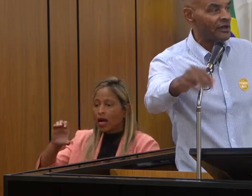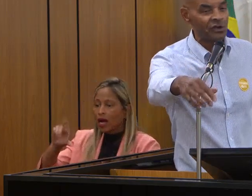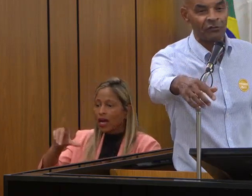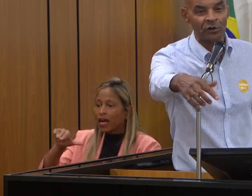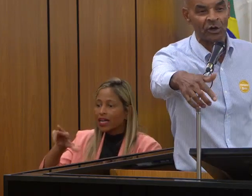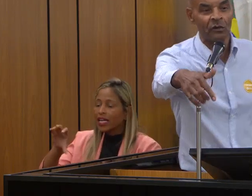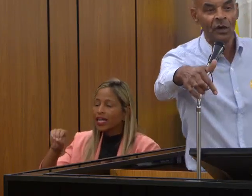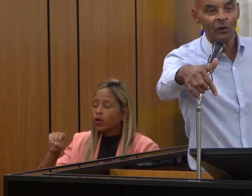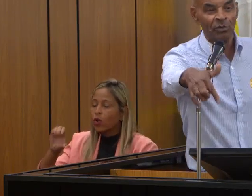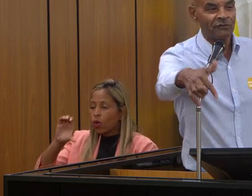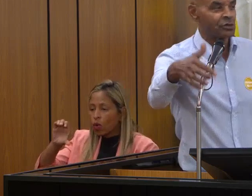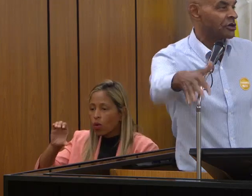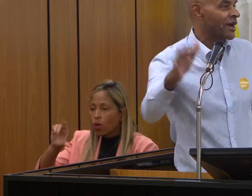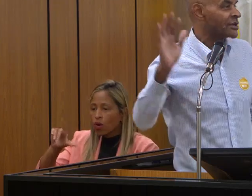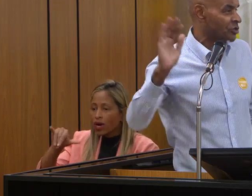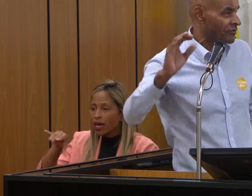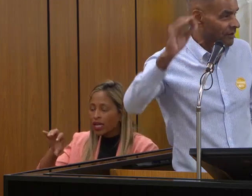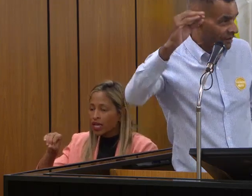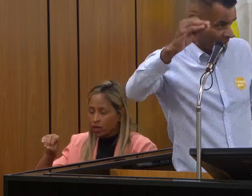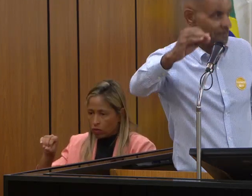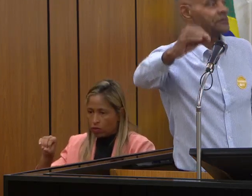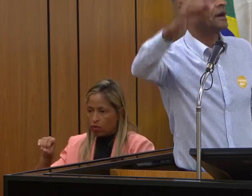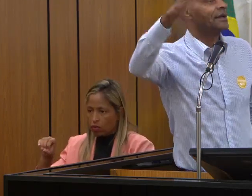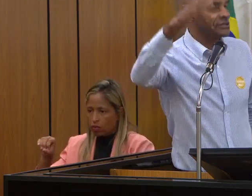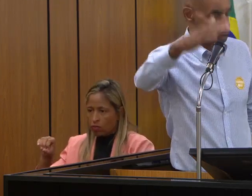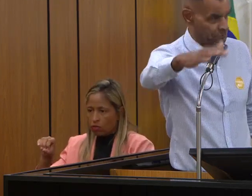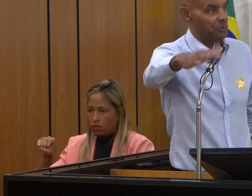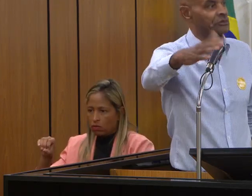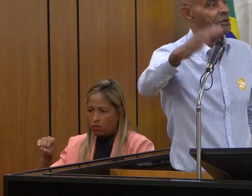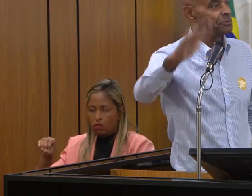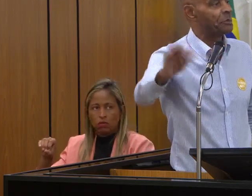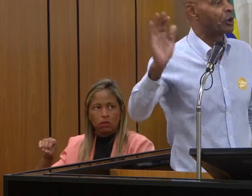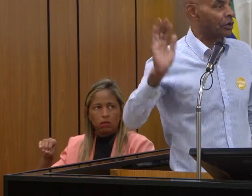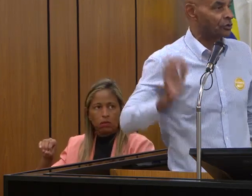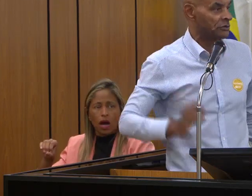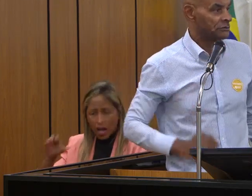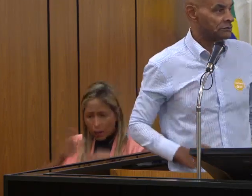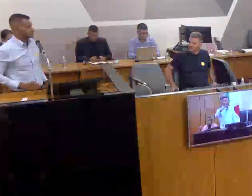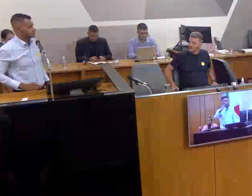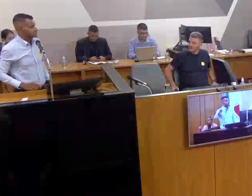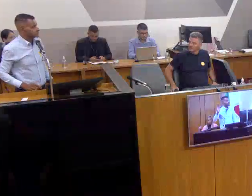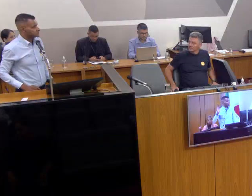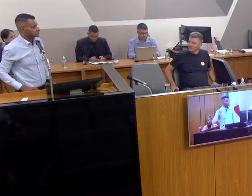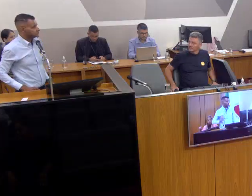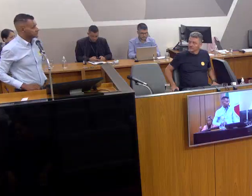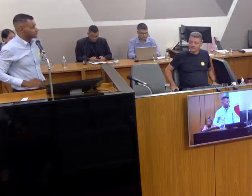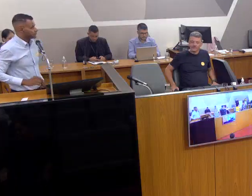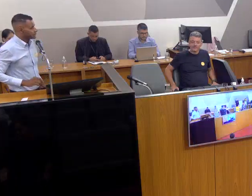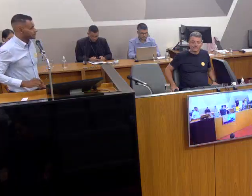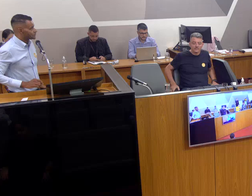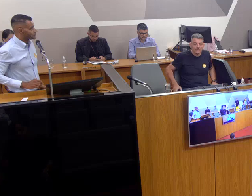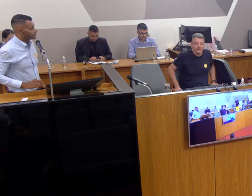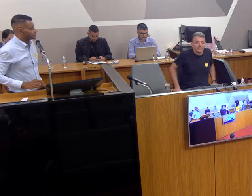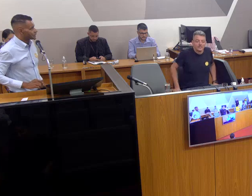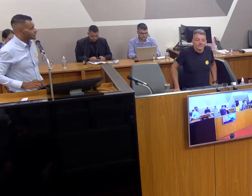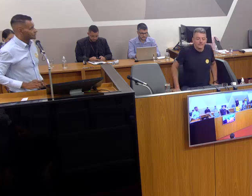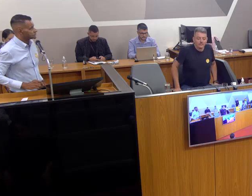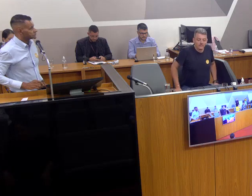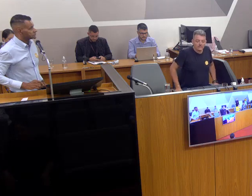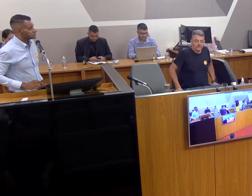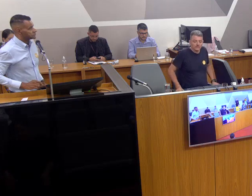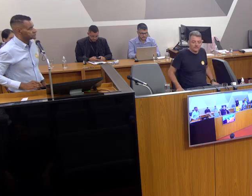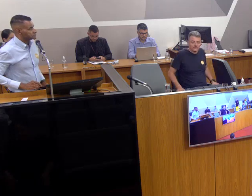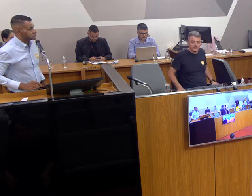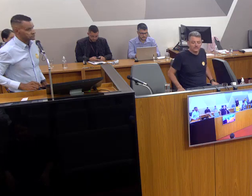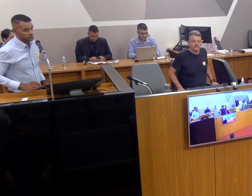ela só falta um provisório já resolve ali nós estamos solicitando aqui para ver se a Odontologia da